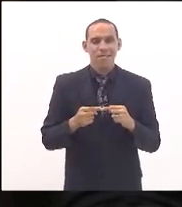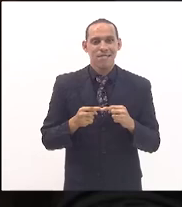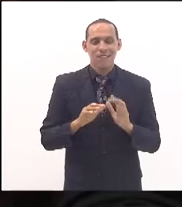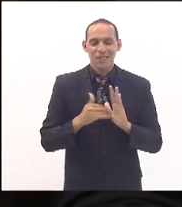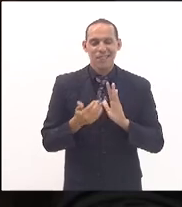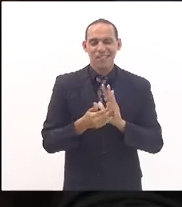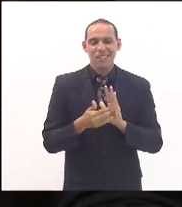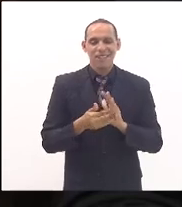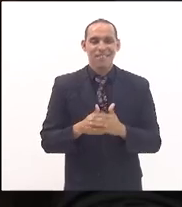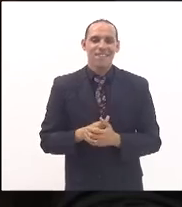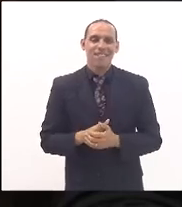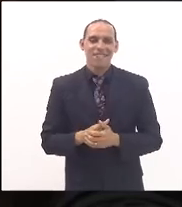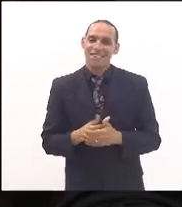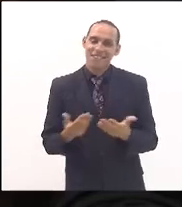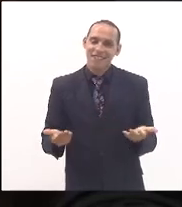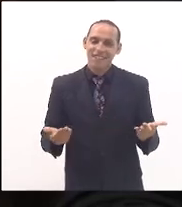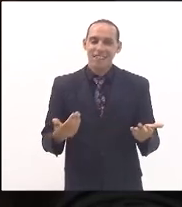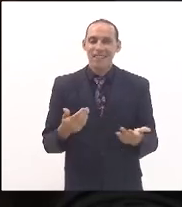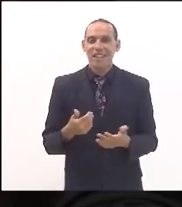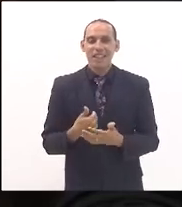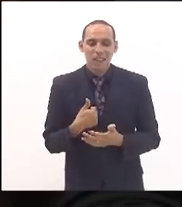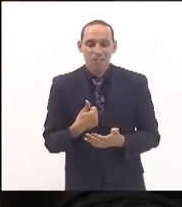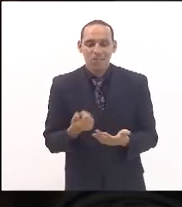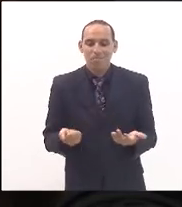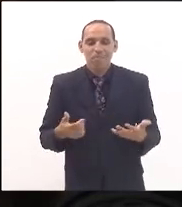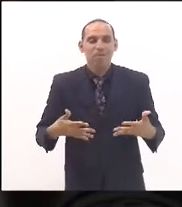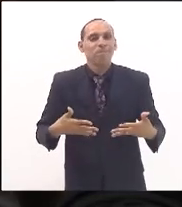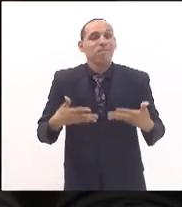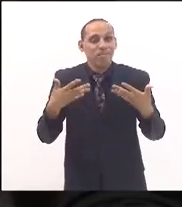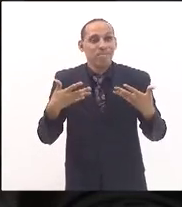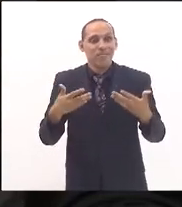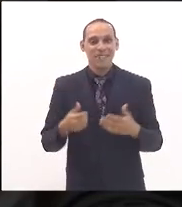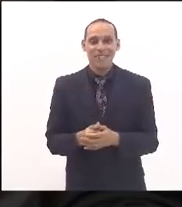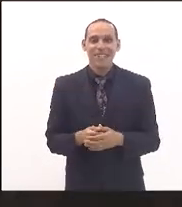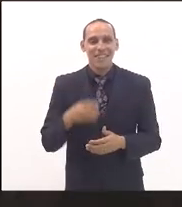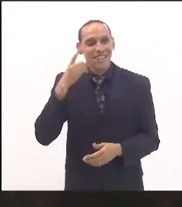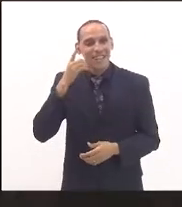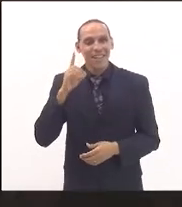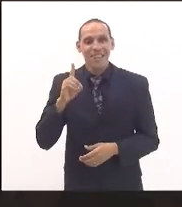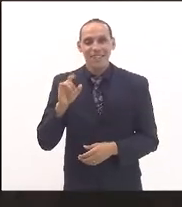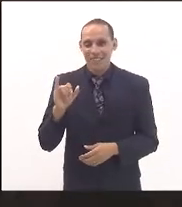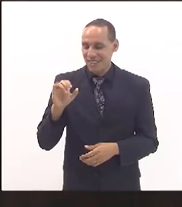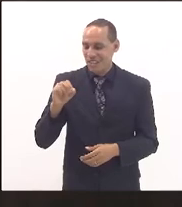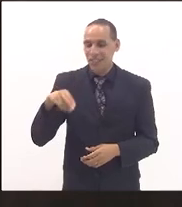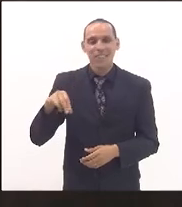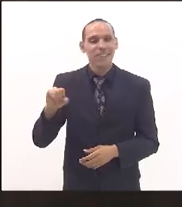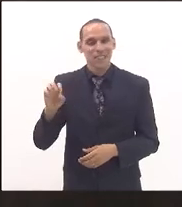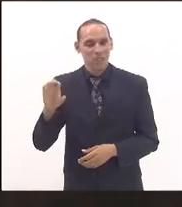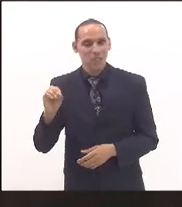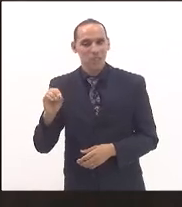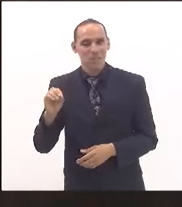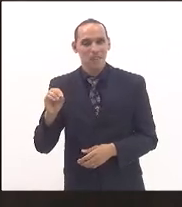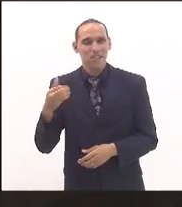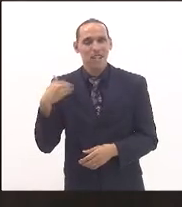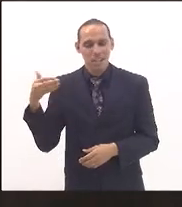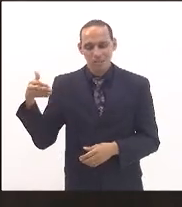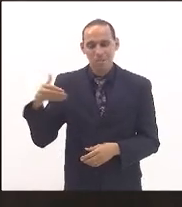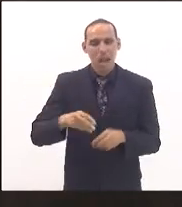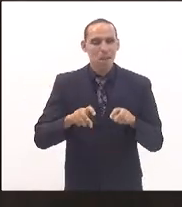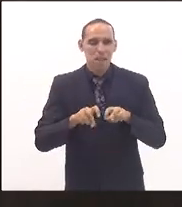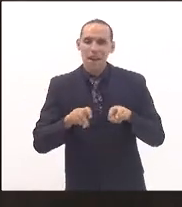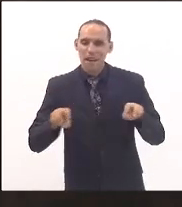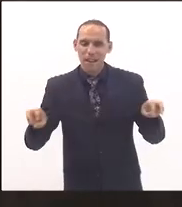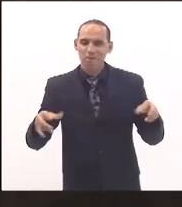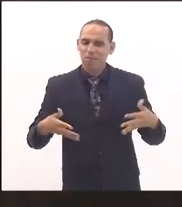na íntegra Então queria dizer que eu fiquei aqui honrado Deputado Dionísio Lins já tá fazendo parte